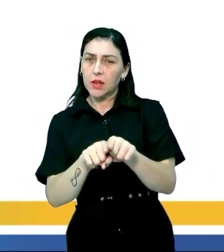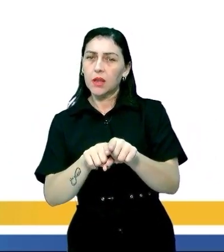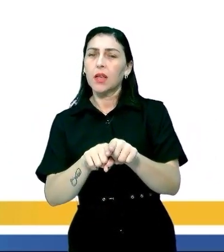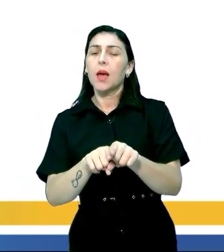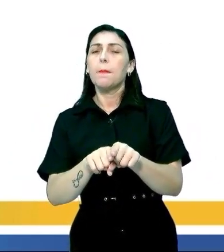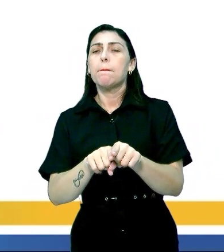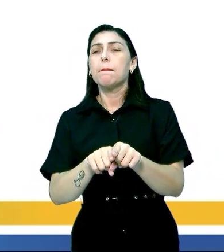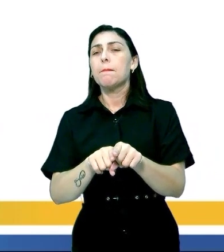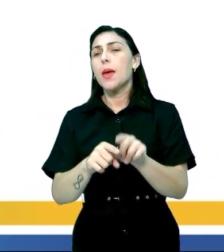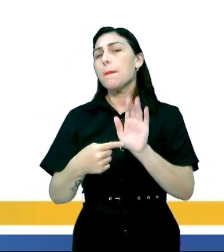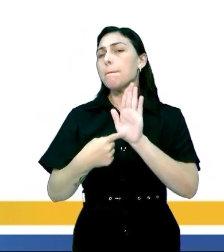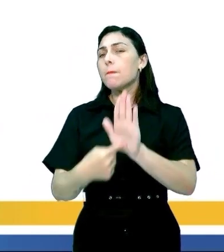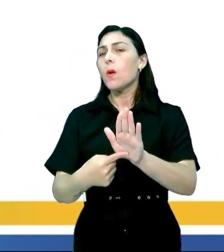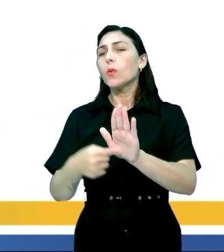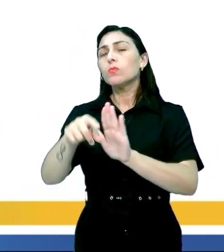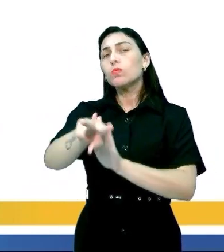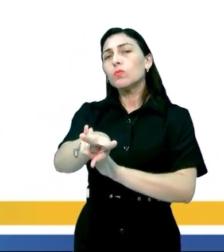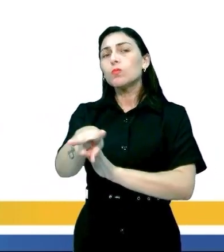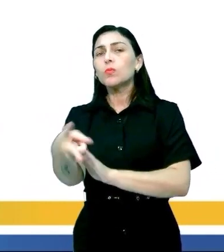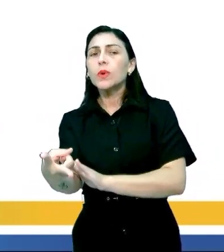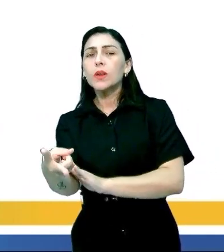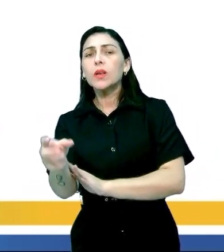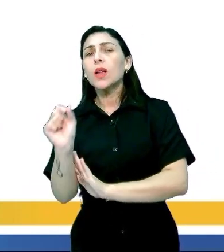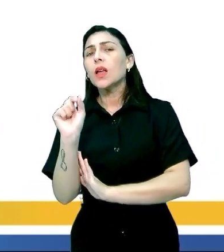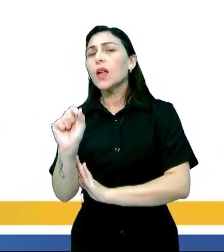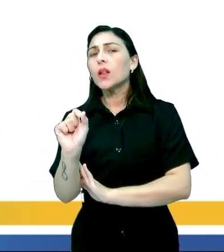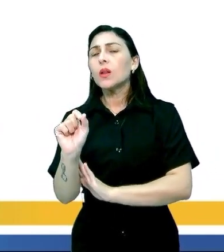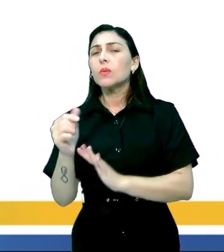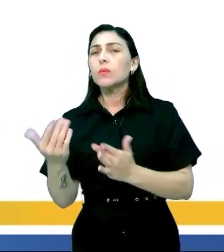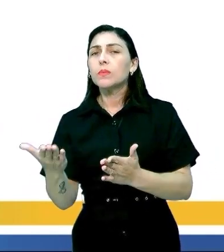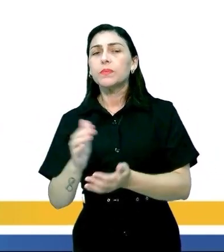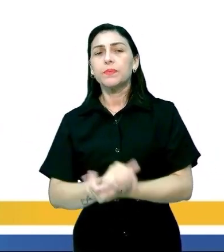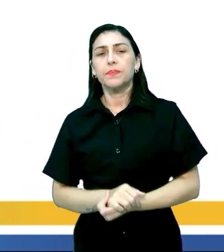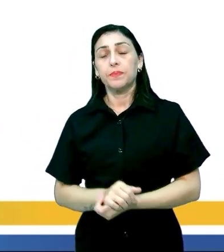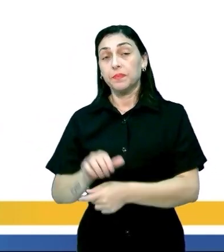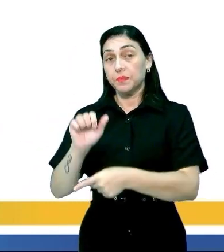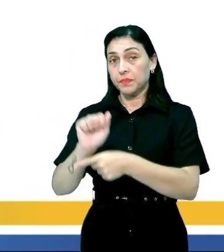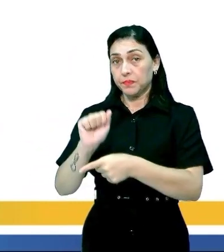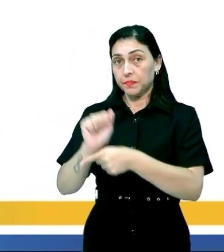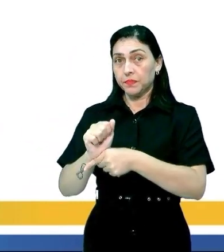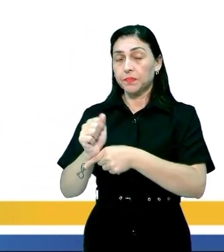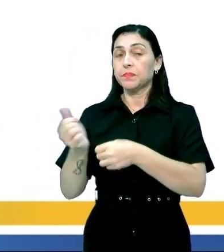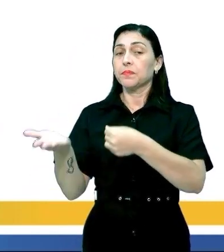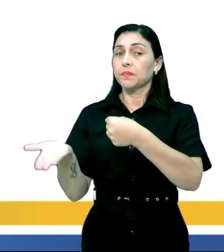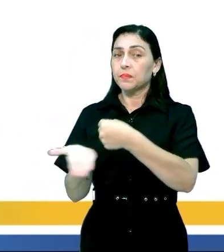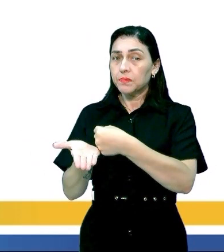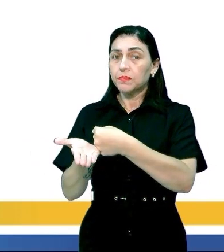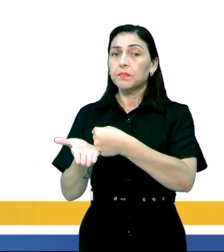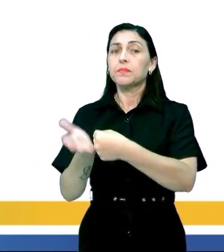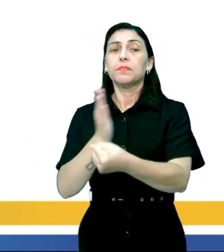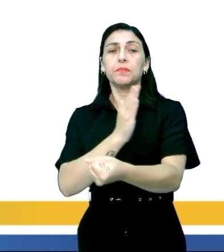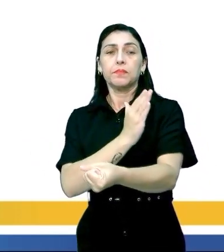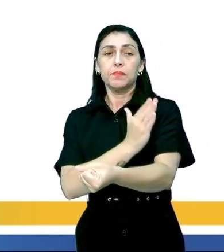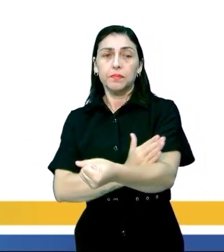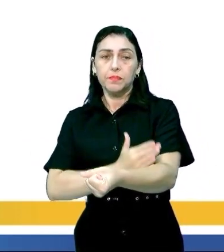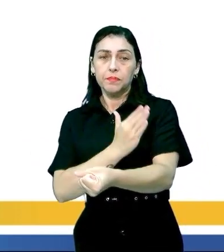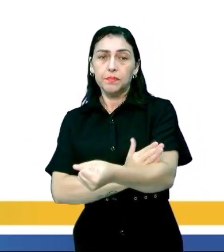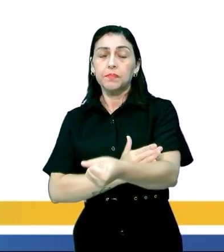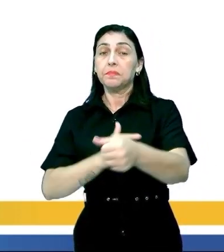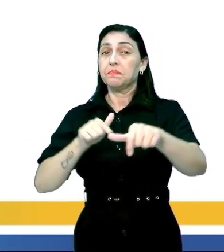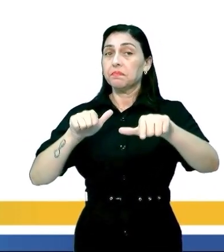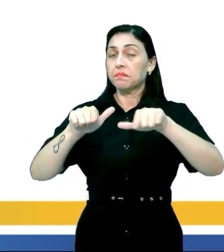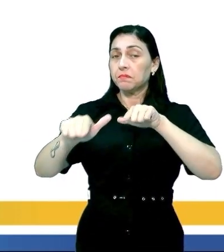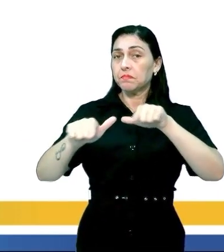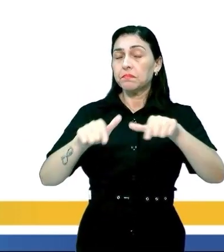quadrinho também estabelece o contraste entre letra A, modernidade e